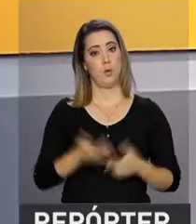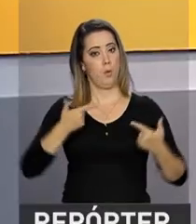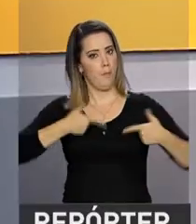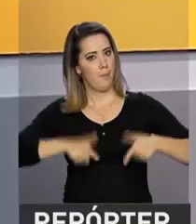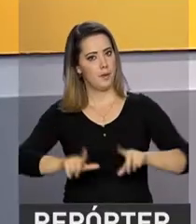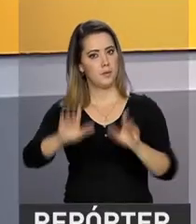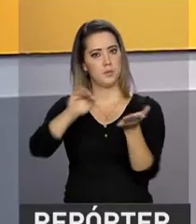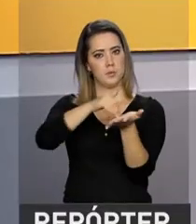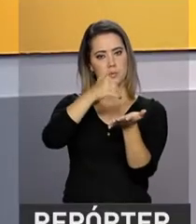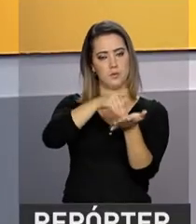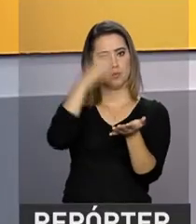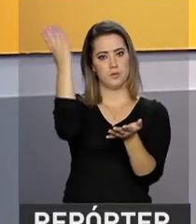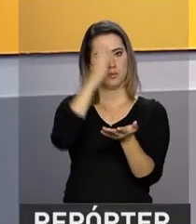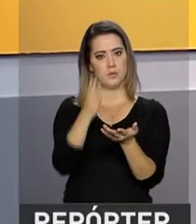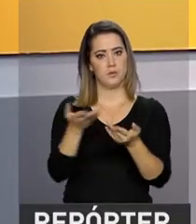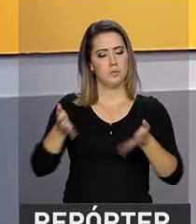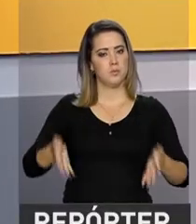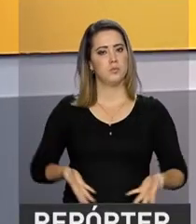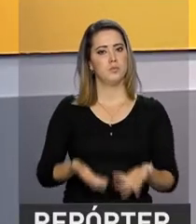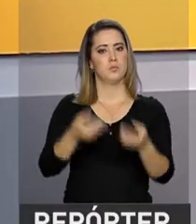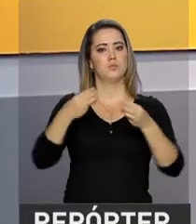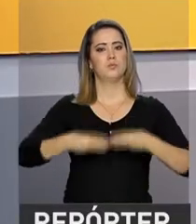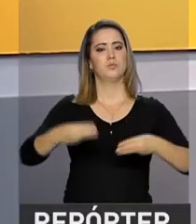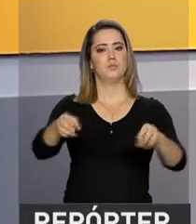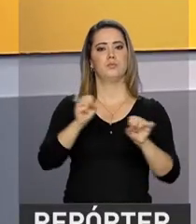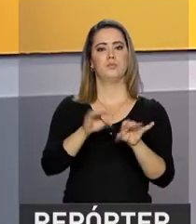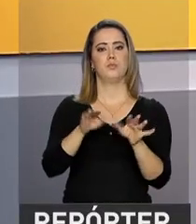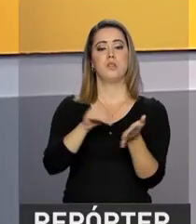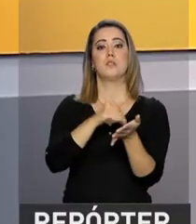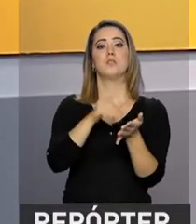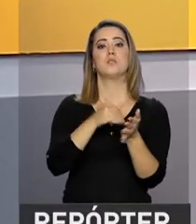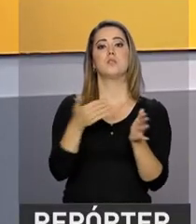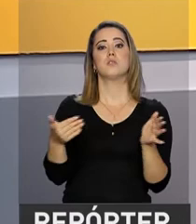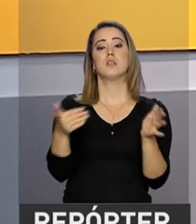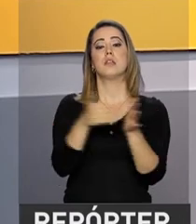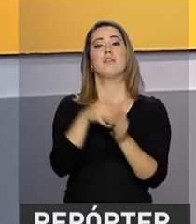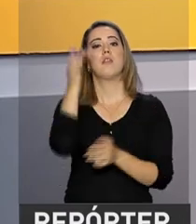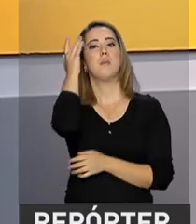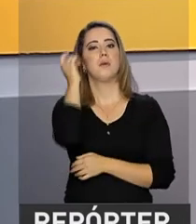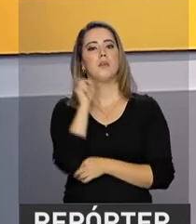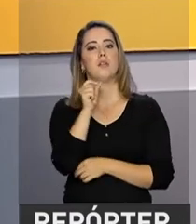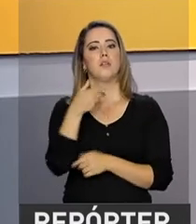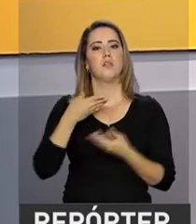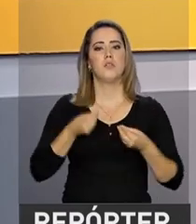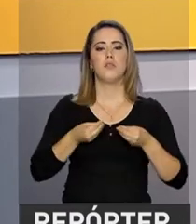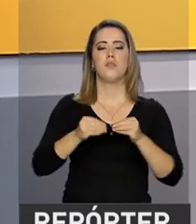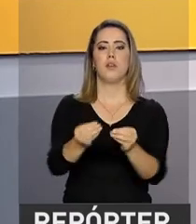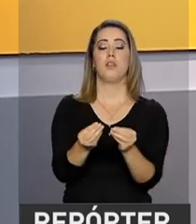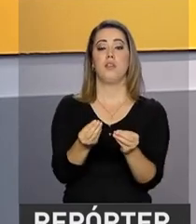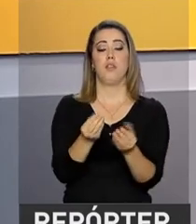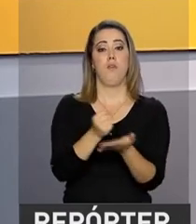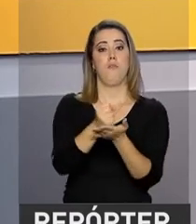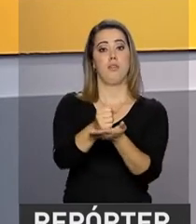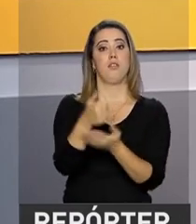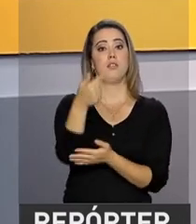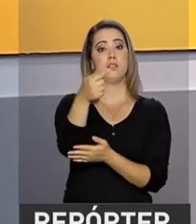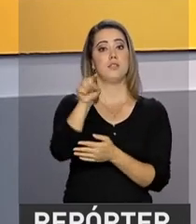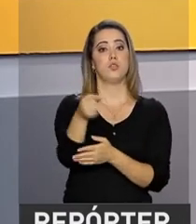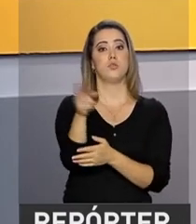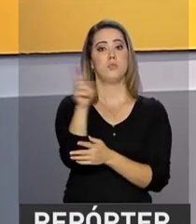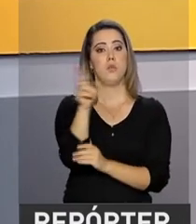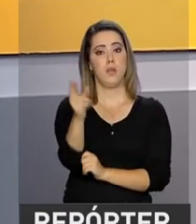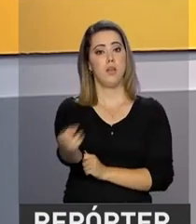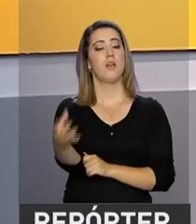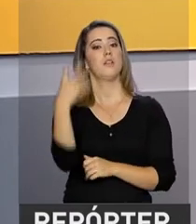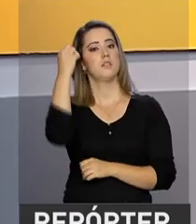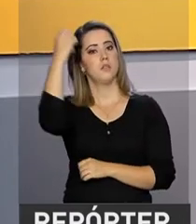prêmio professores do brasil promovido pelo mec está com inscrições abertas até amanhã e vai dar até sete mil reais e uma viagem para a